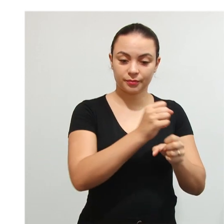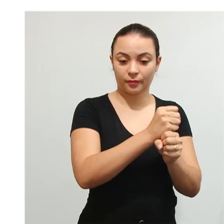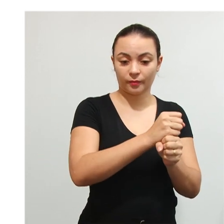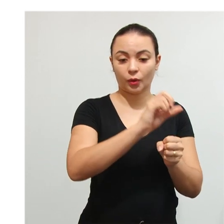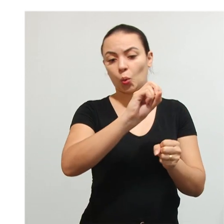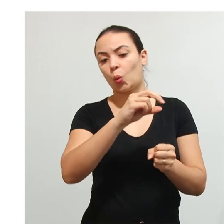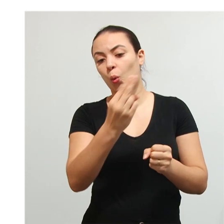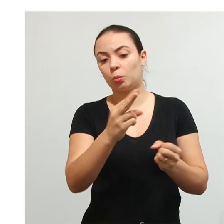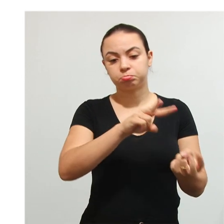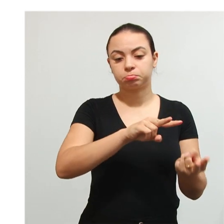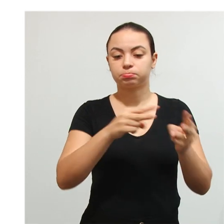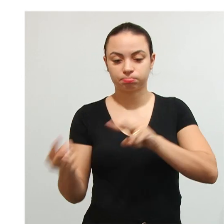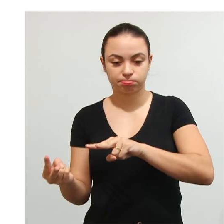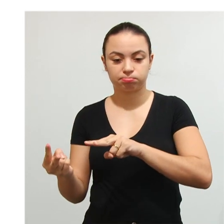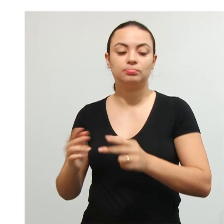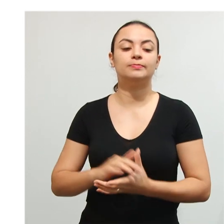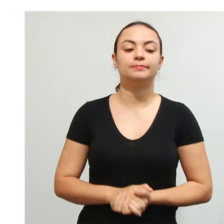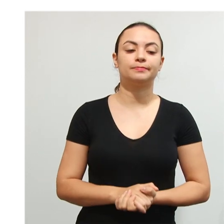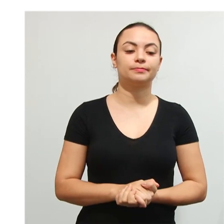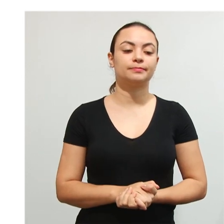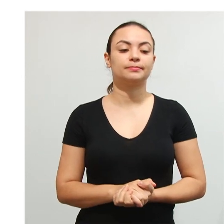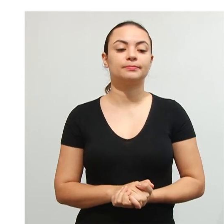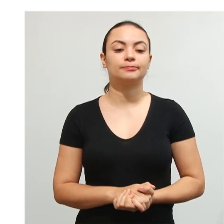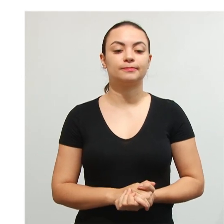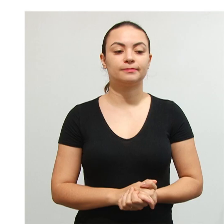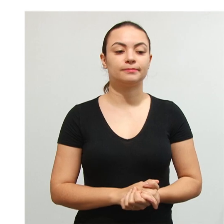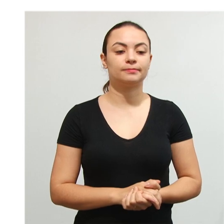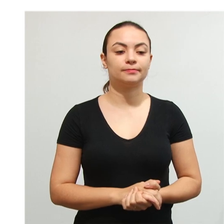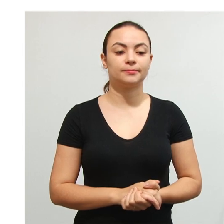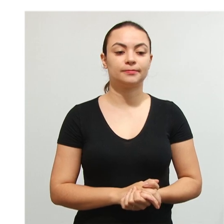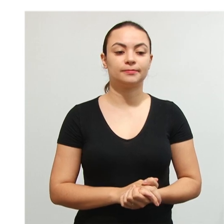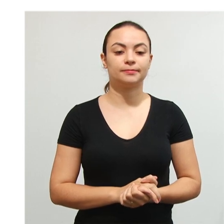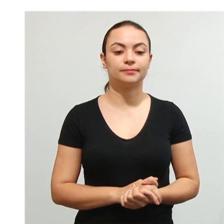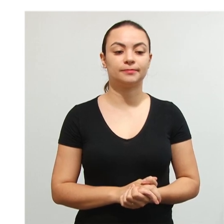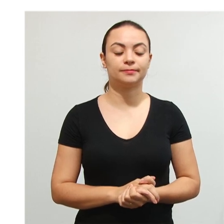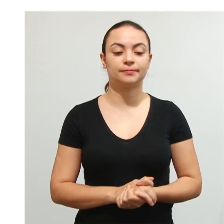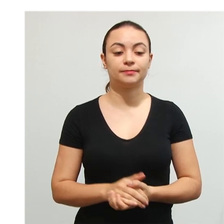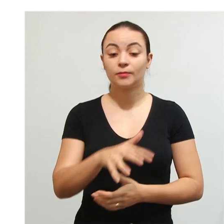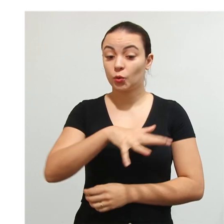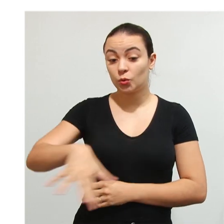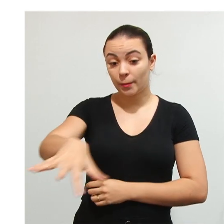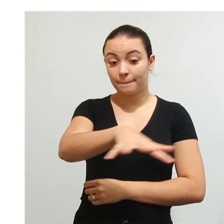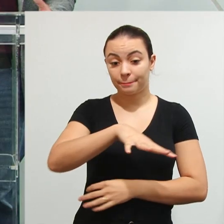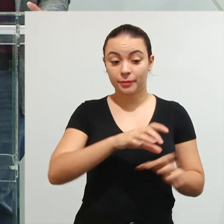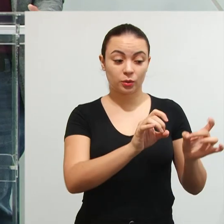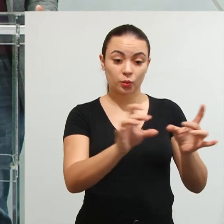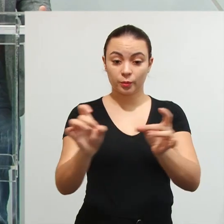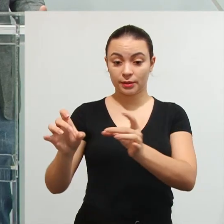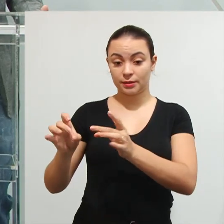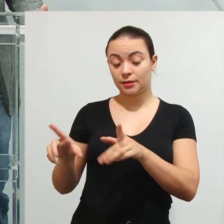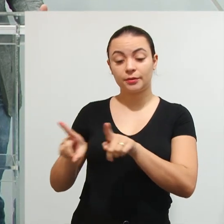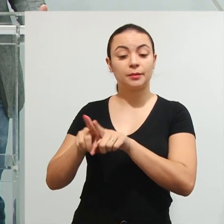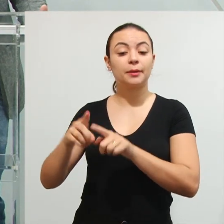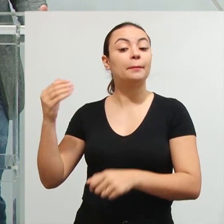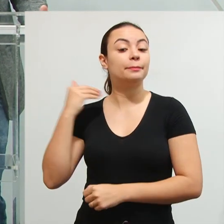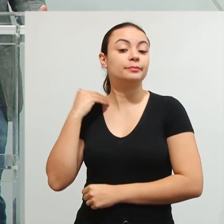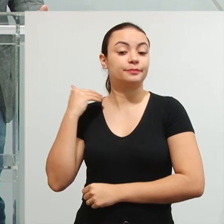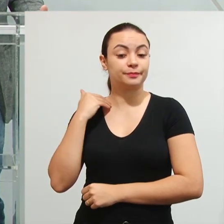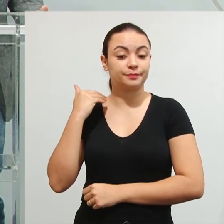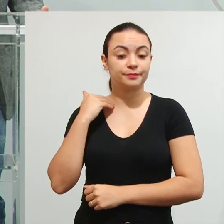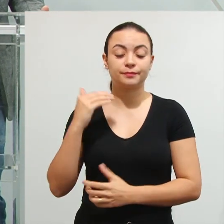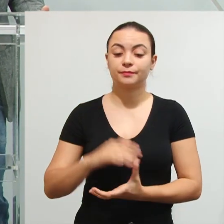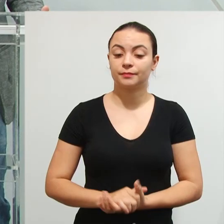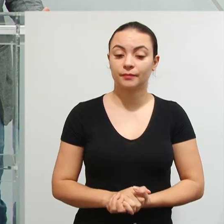para uma taxa mensal e no mercado no meio comercial no meio bancário é comum